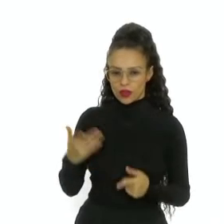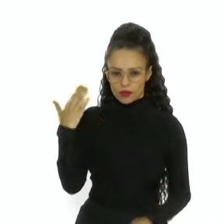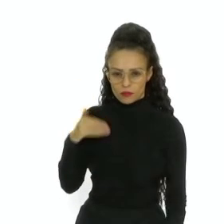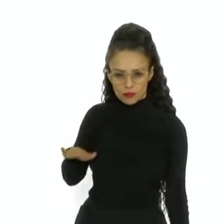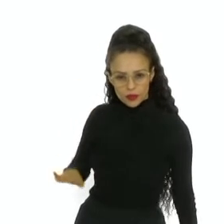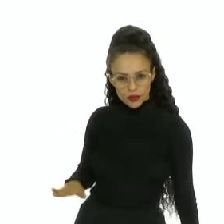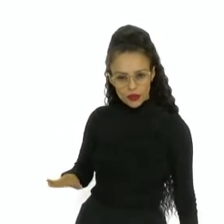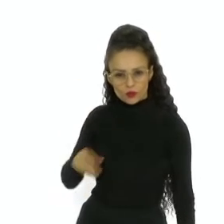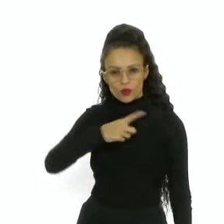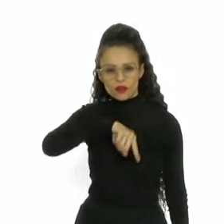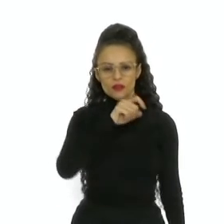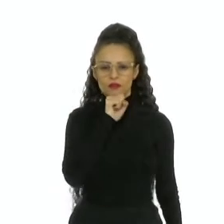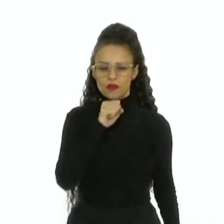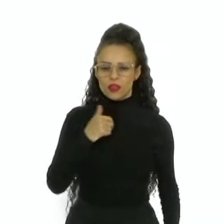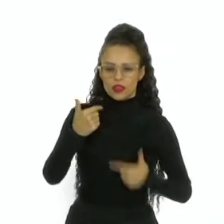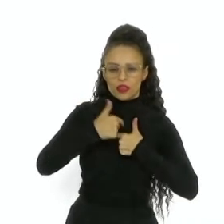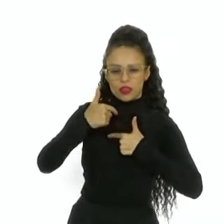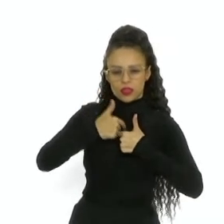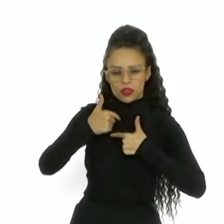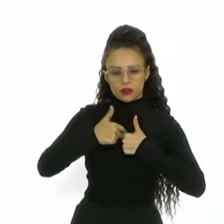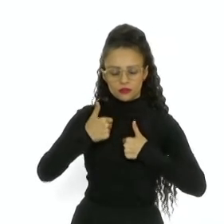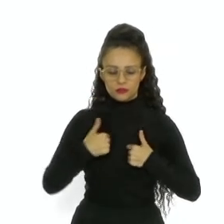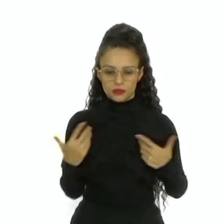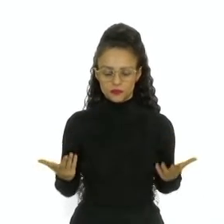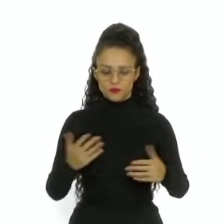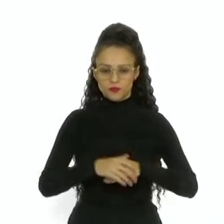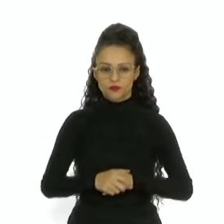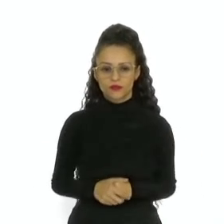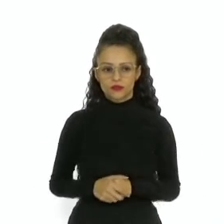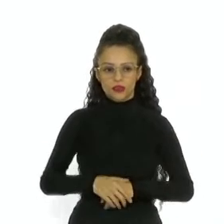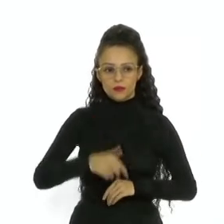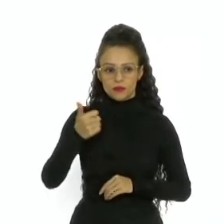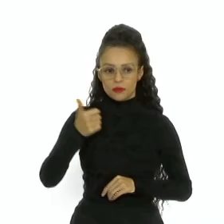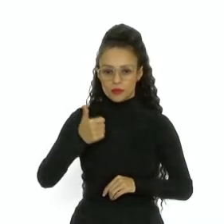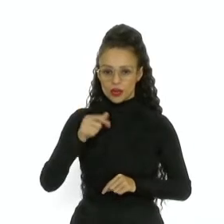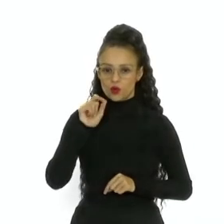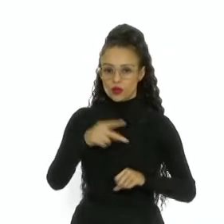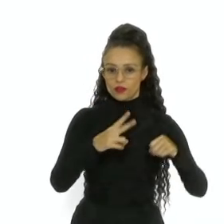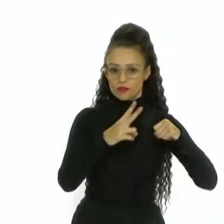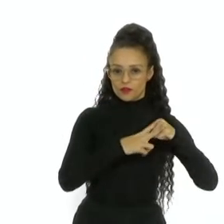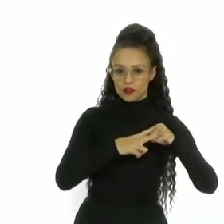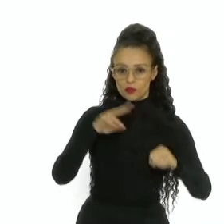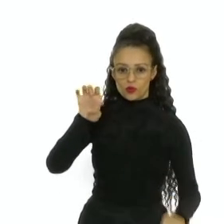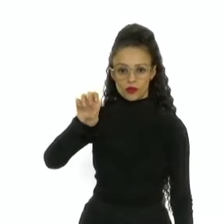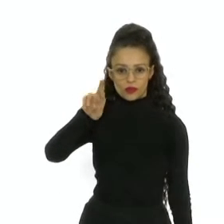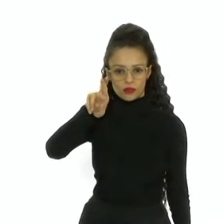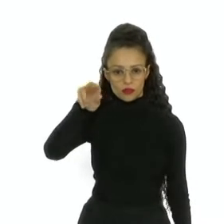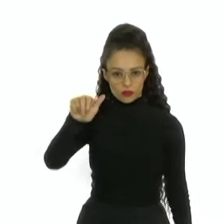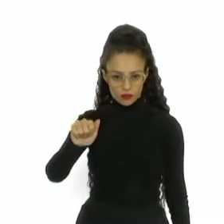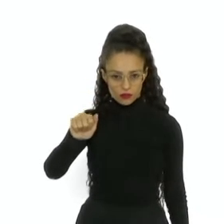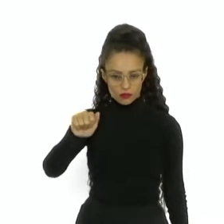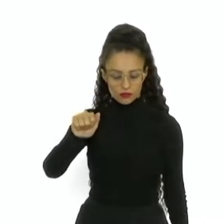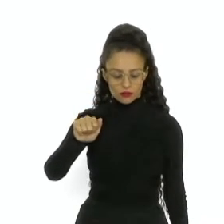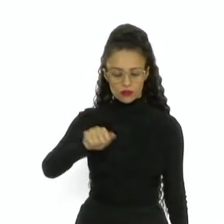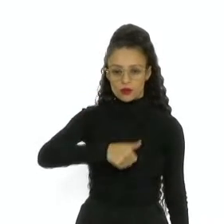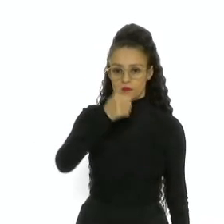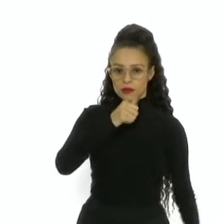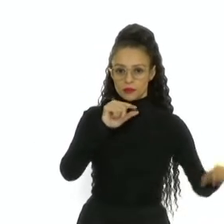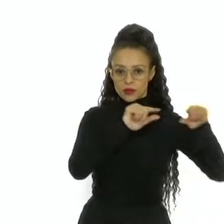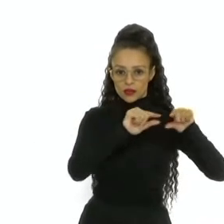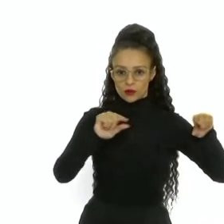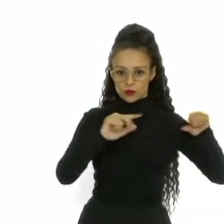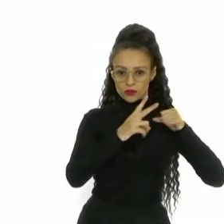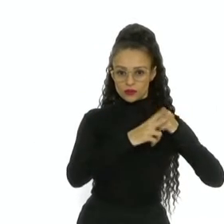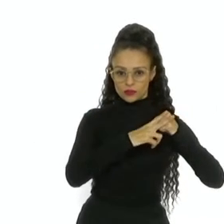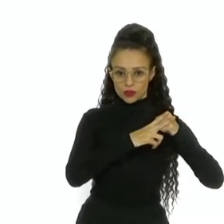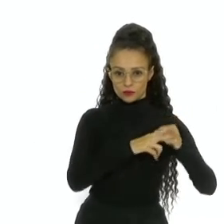pequeno, os mais velhos debochavam de mim. Então, aqui na primeira parte, eu tenho o verbo era, formando a primeira